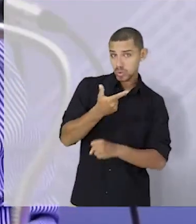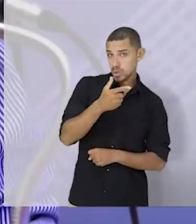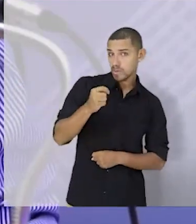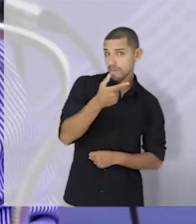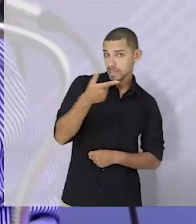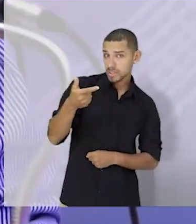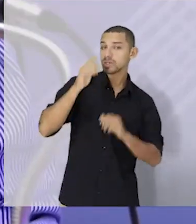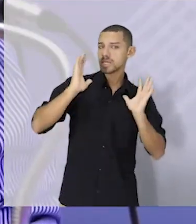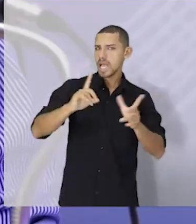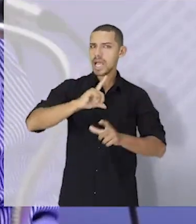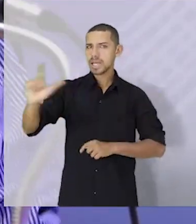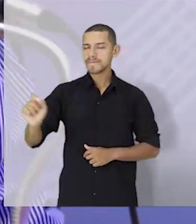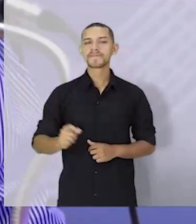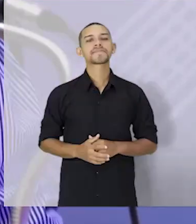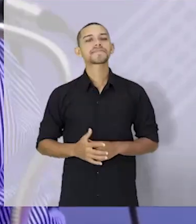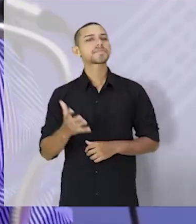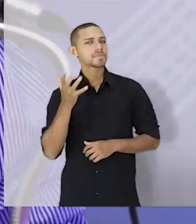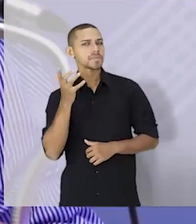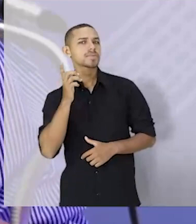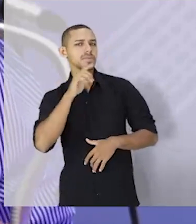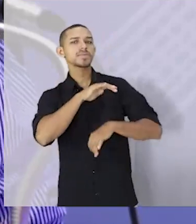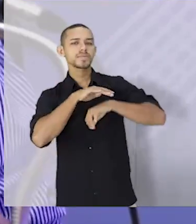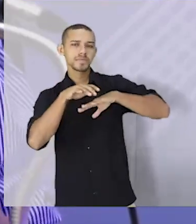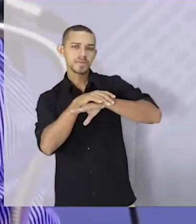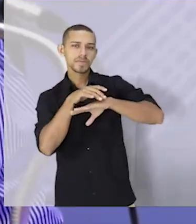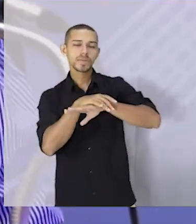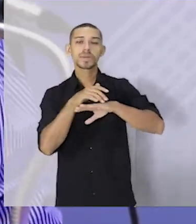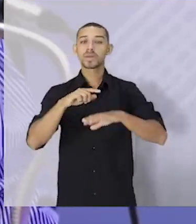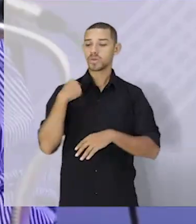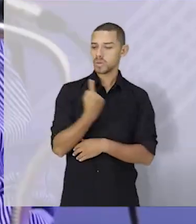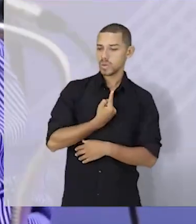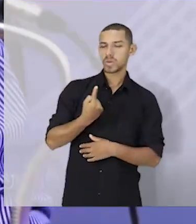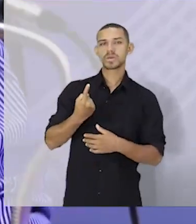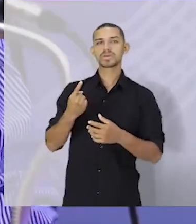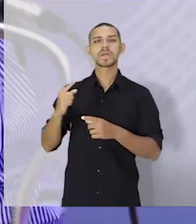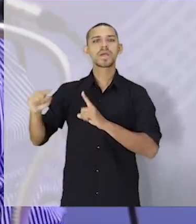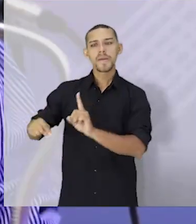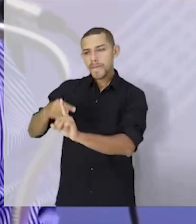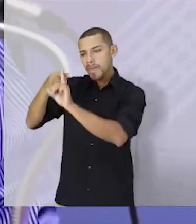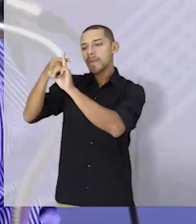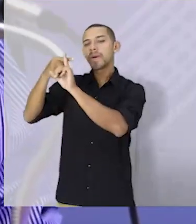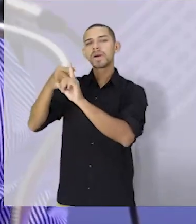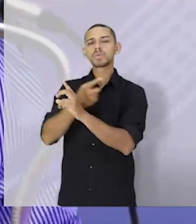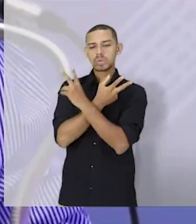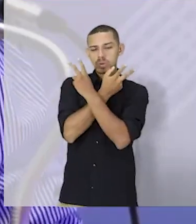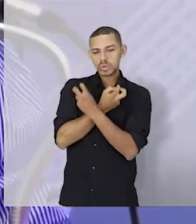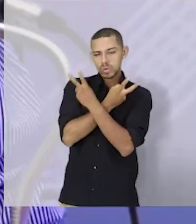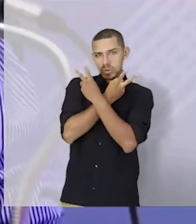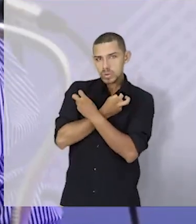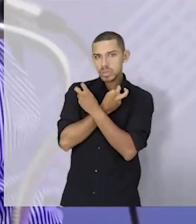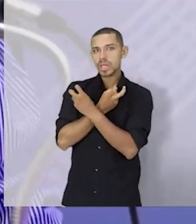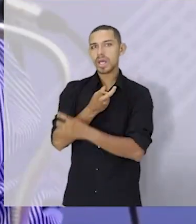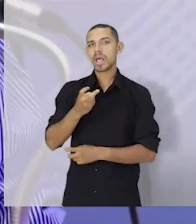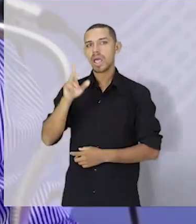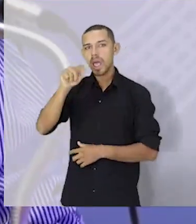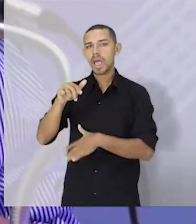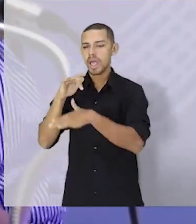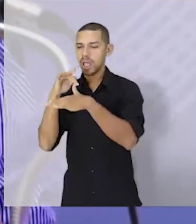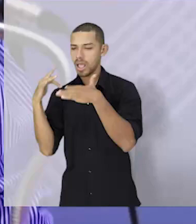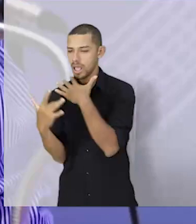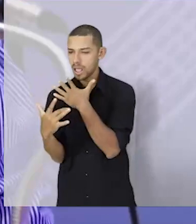aquele tênis. Tá? Então, assim, essa que a gente chama de positividade tóxica, né? Que é essa rede